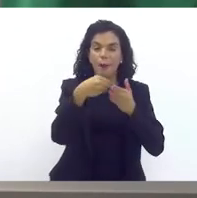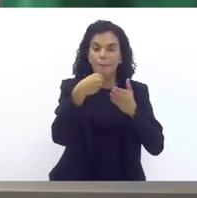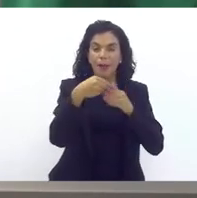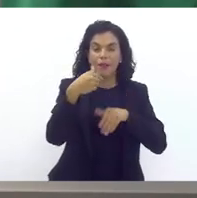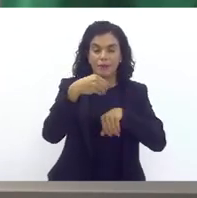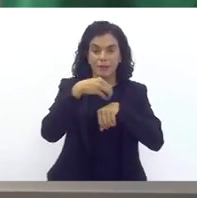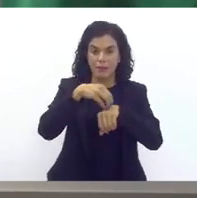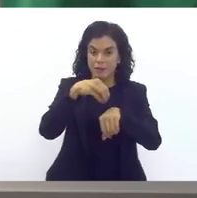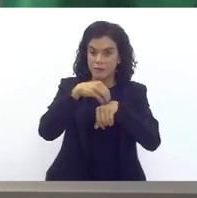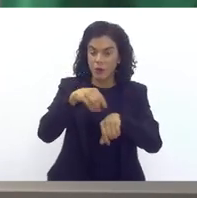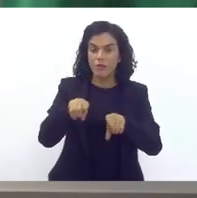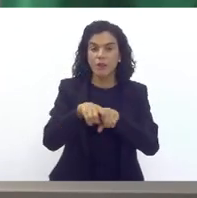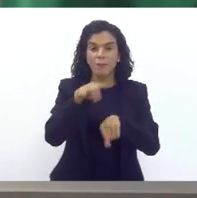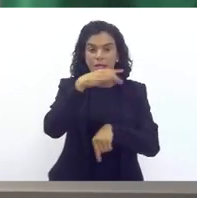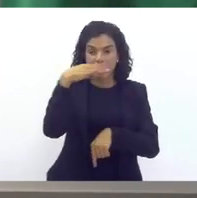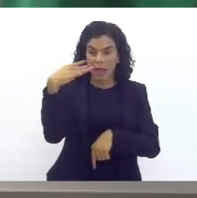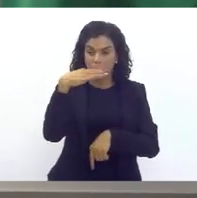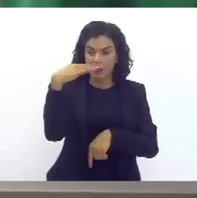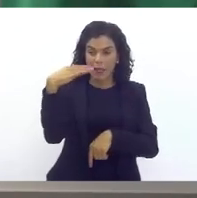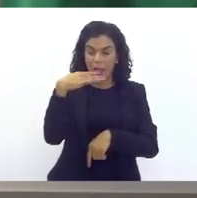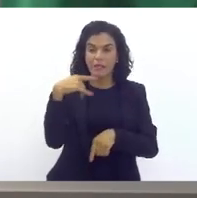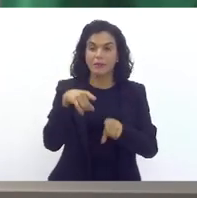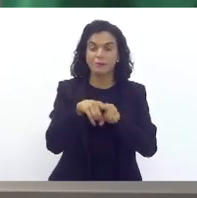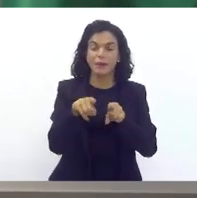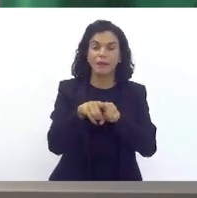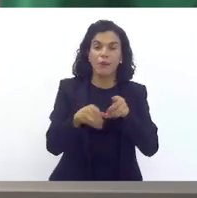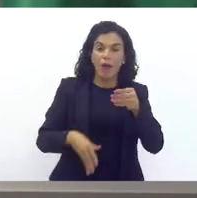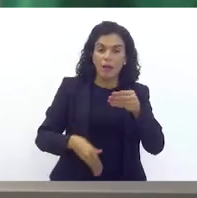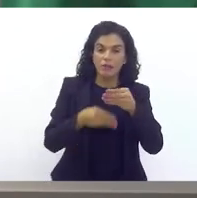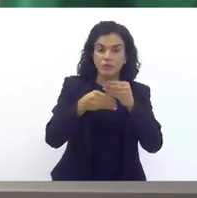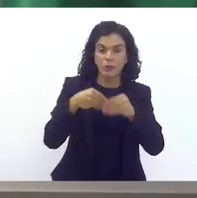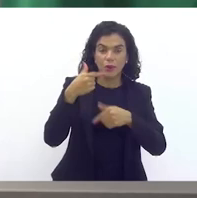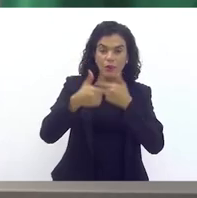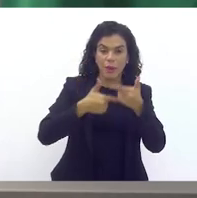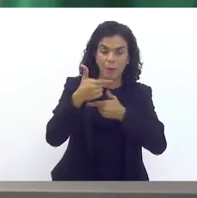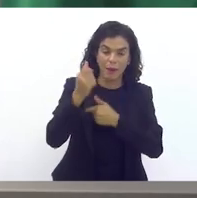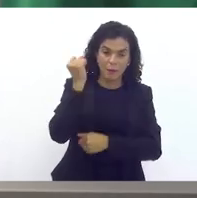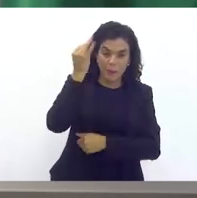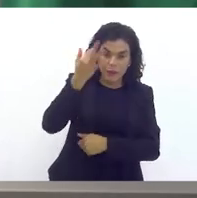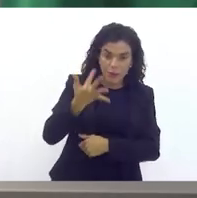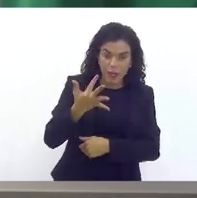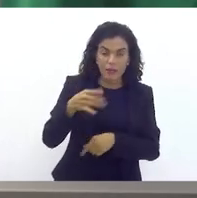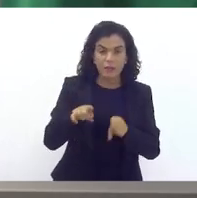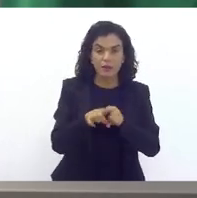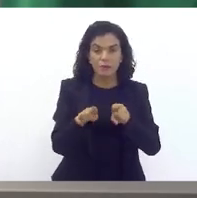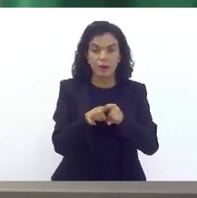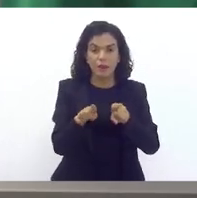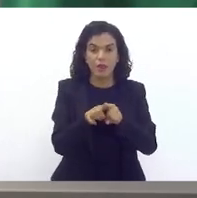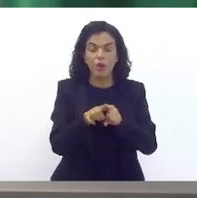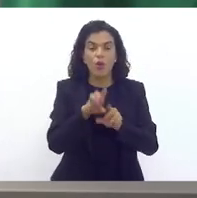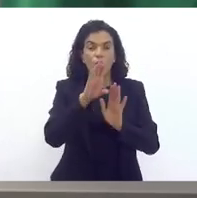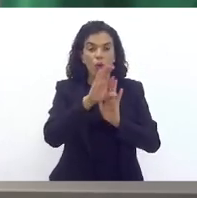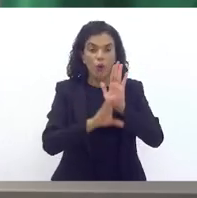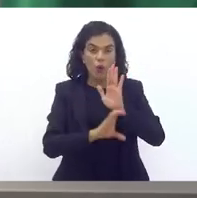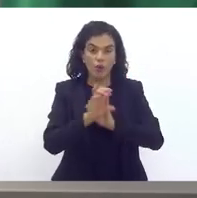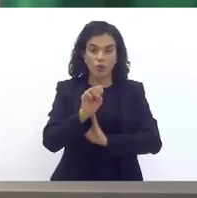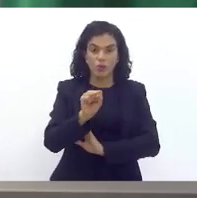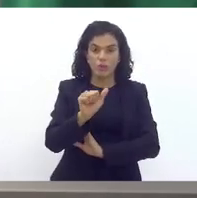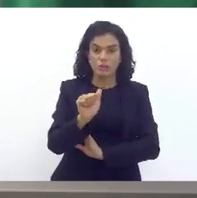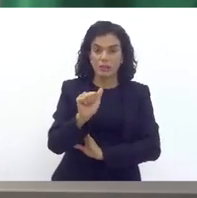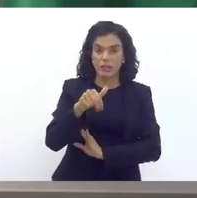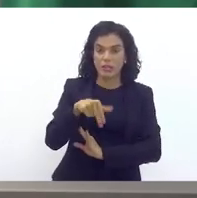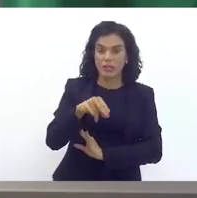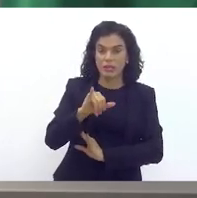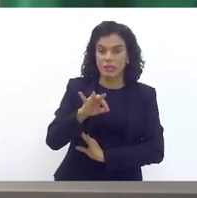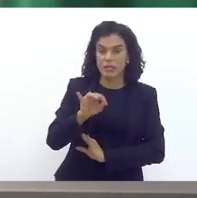a insalubridade, o adicional noturno e o código sanitário, especificamente no